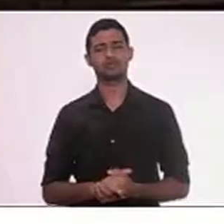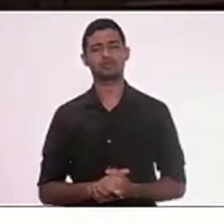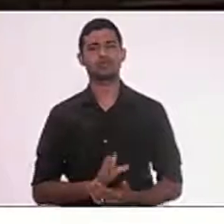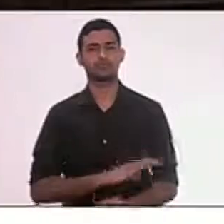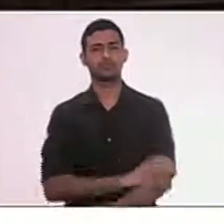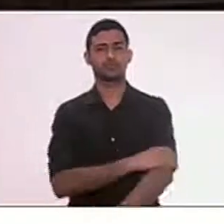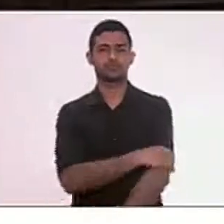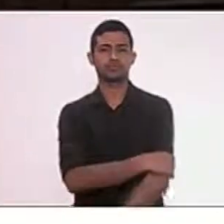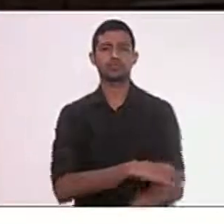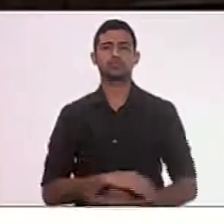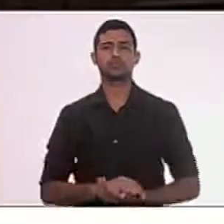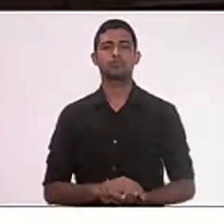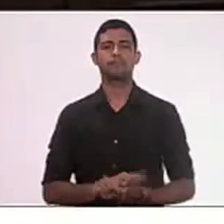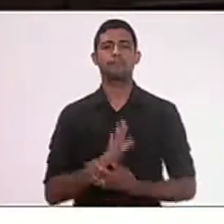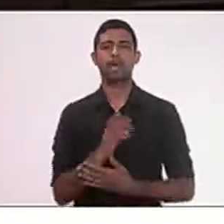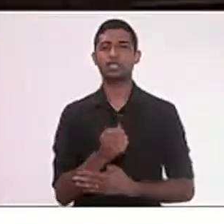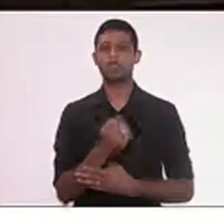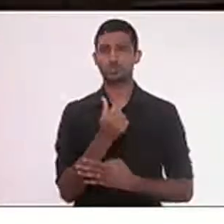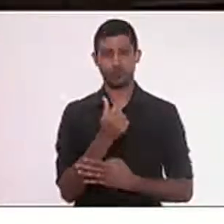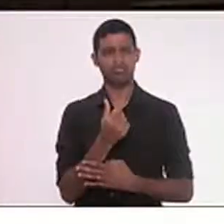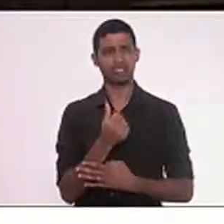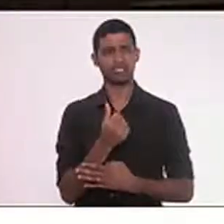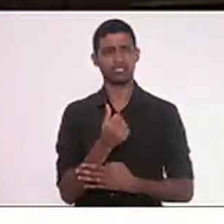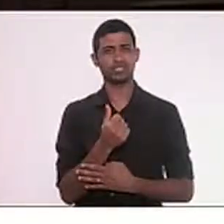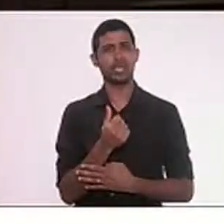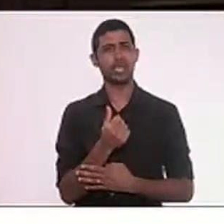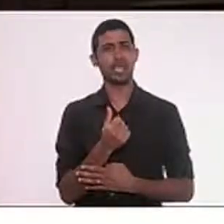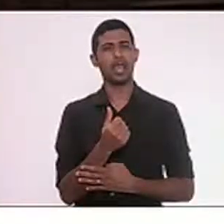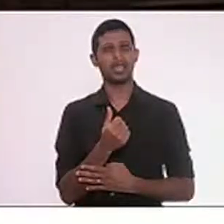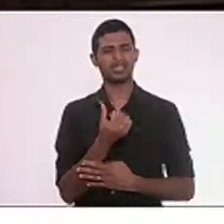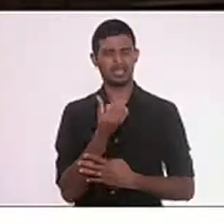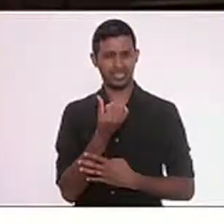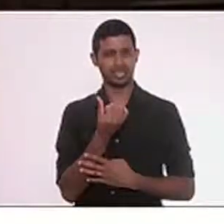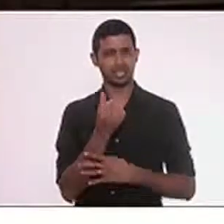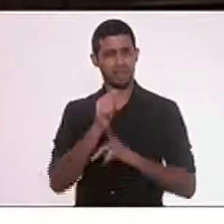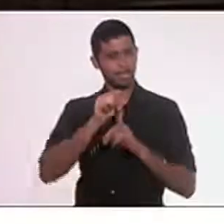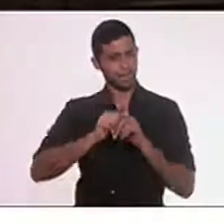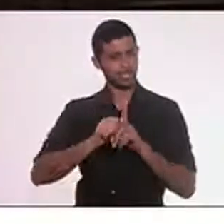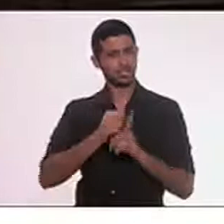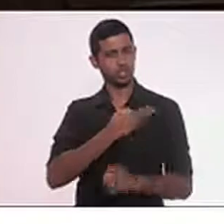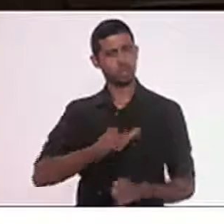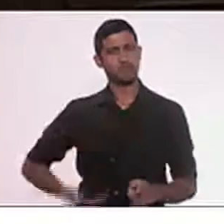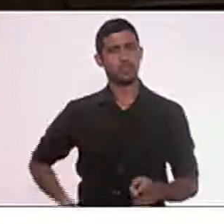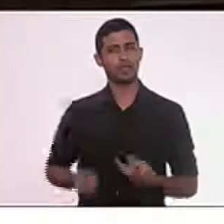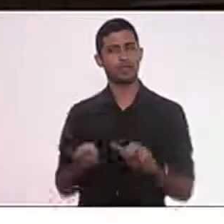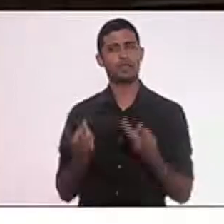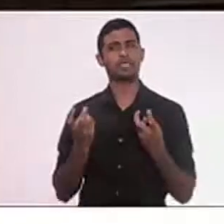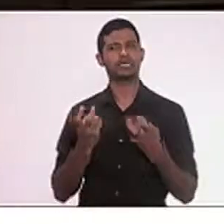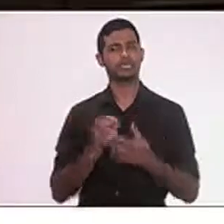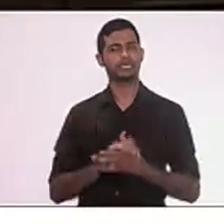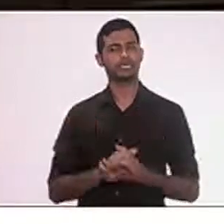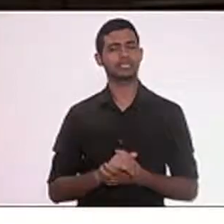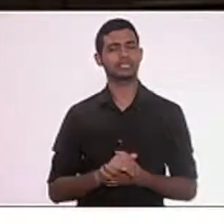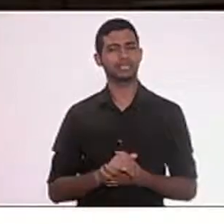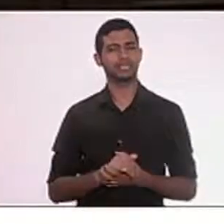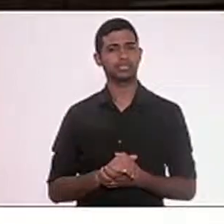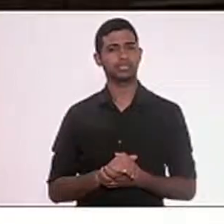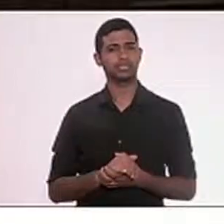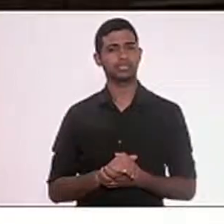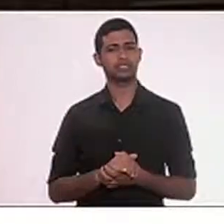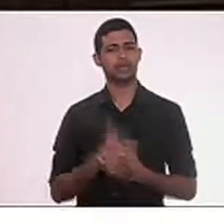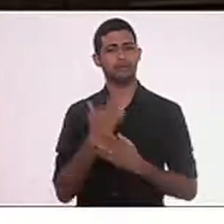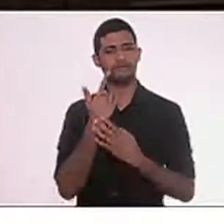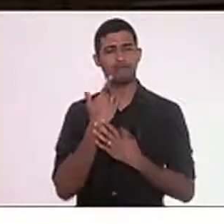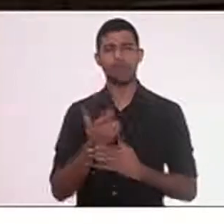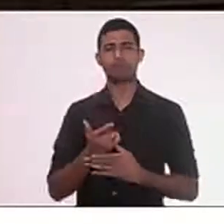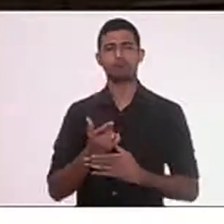Entretanto, com quase um semestre de governo, começo a perceber que as